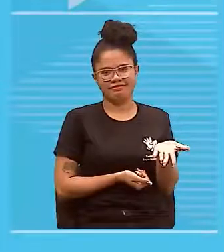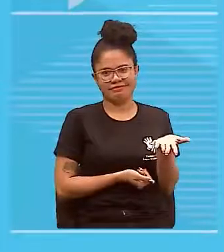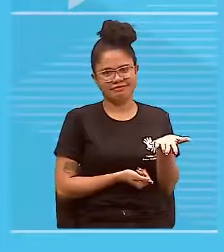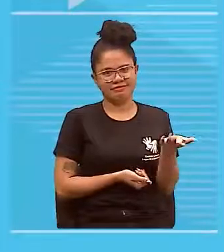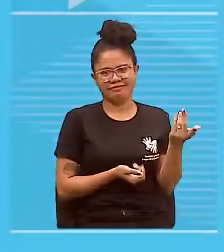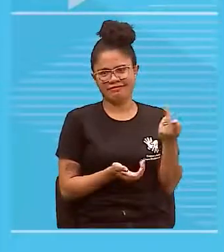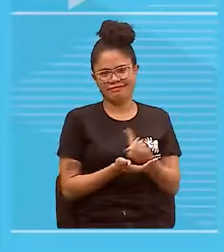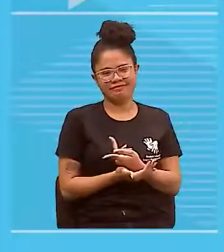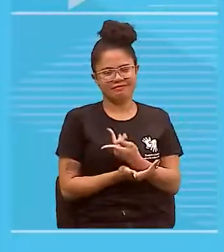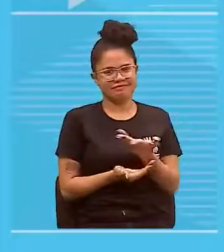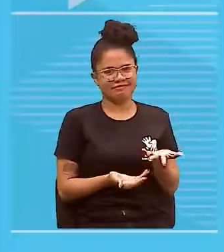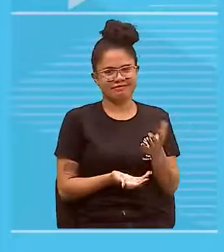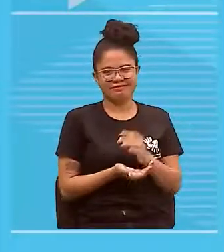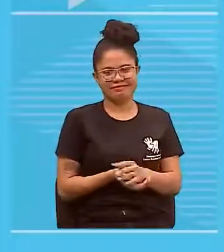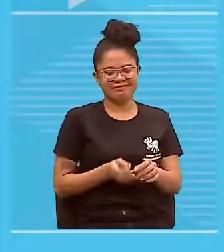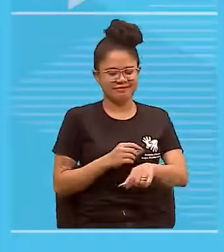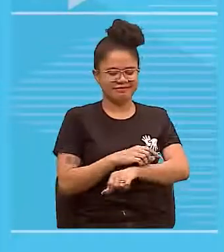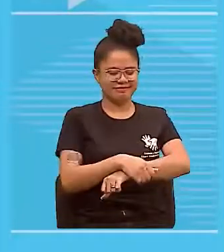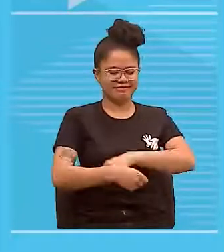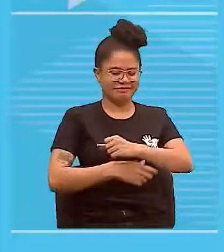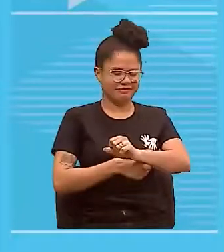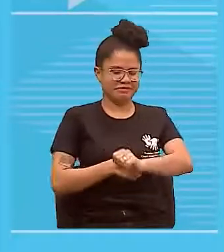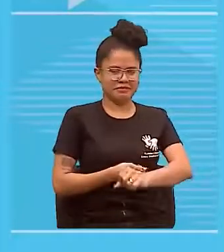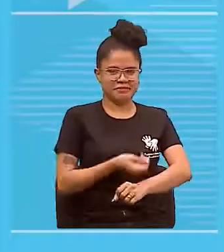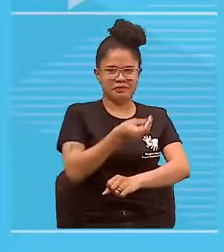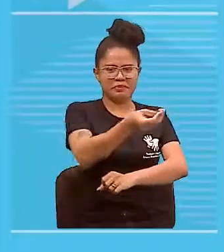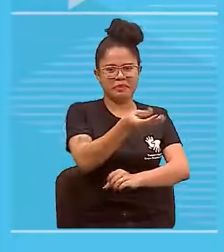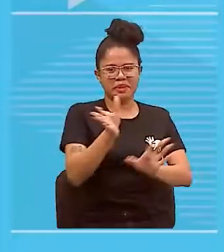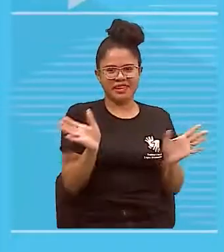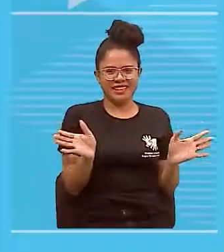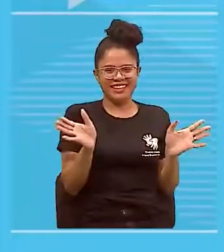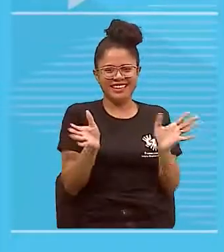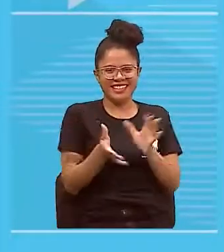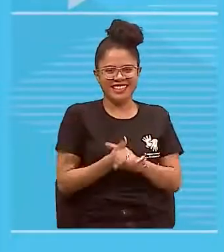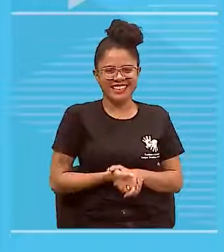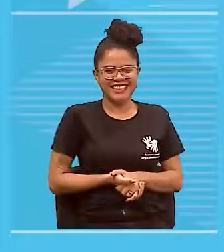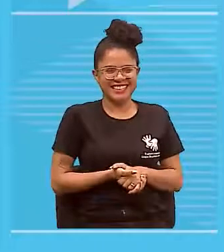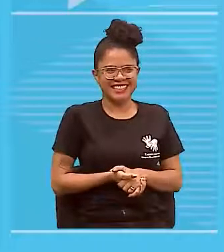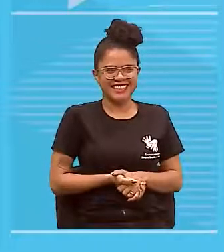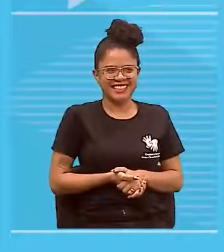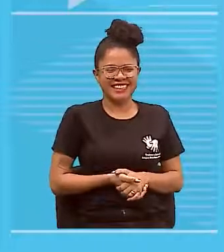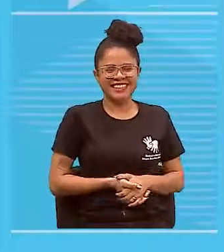seu relógio eu pedi emprestado mas tá aí é seu a leve